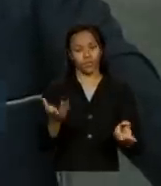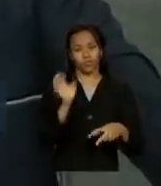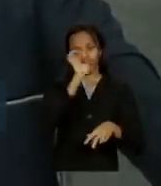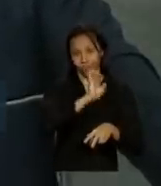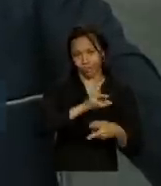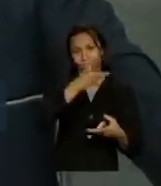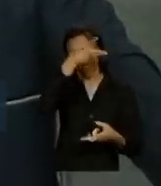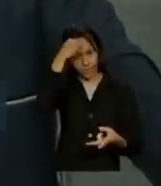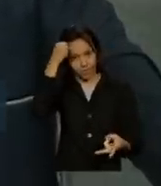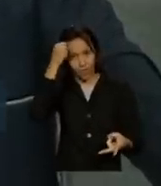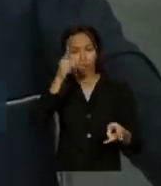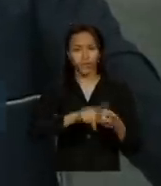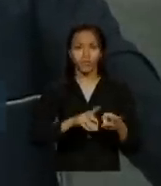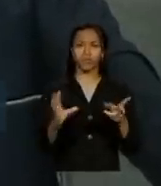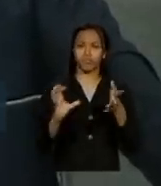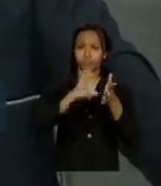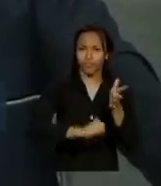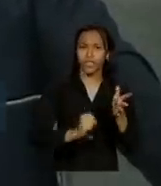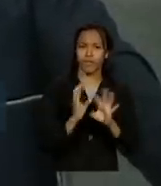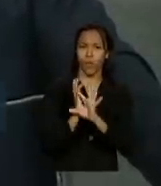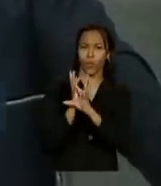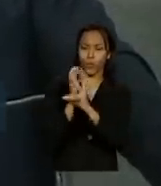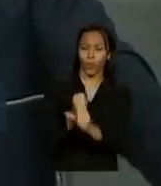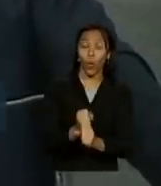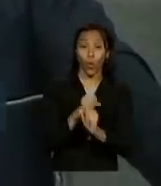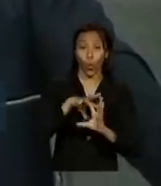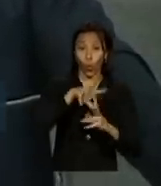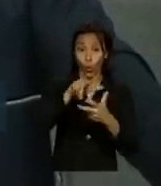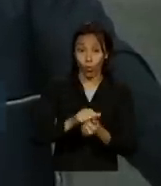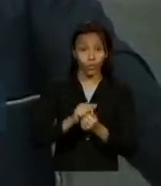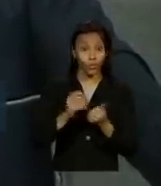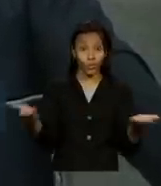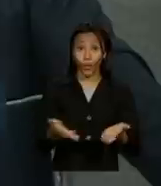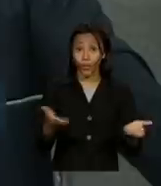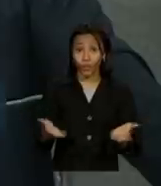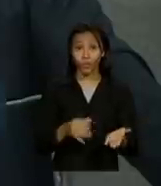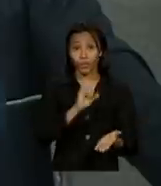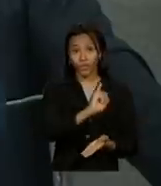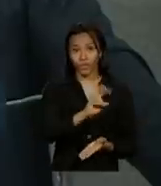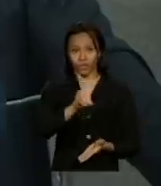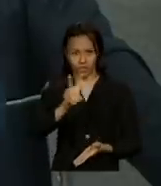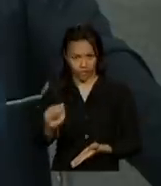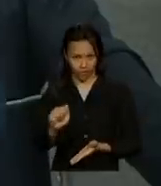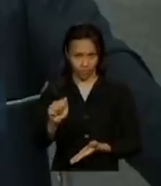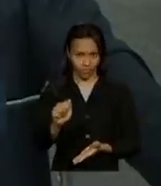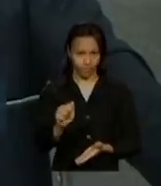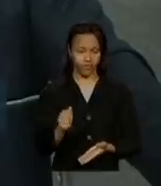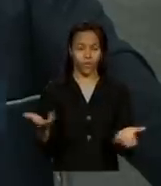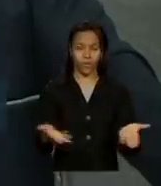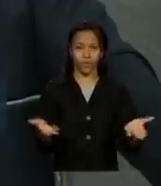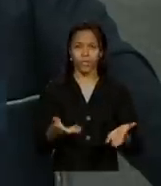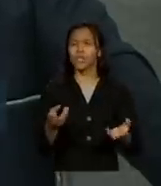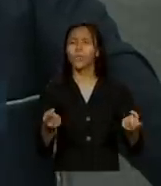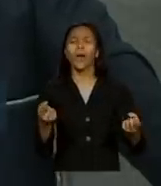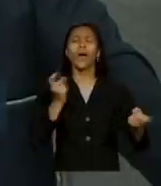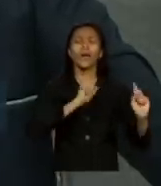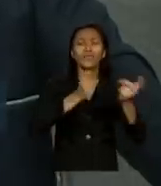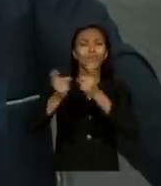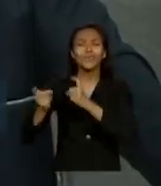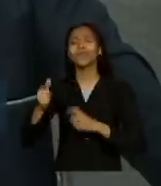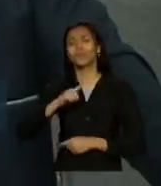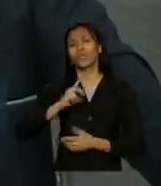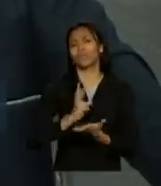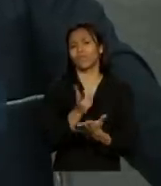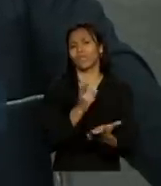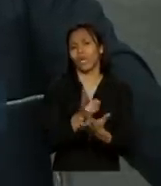temos impostos cumulativos o mundo hoje se move todo em cima do Iva né então discussão que eu tenho tido com a